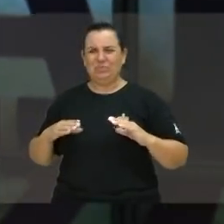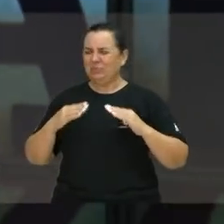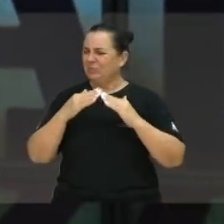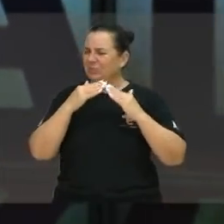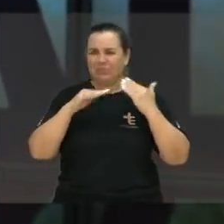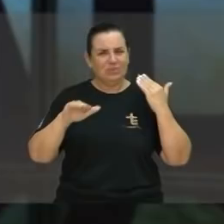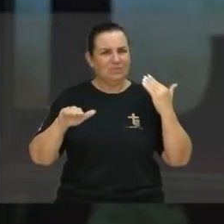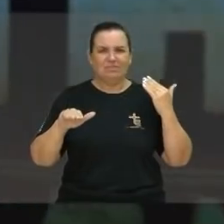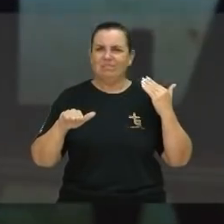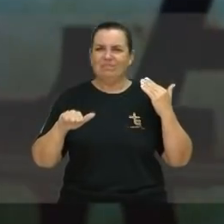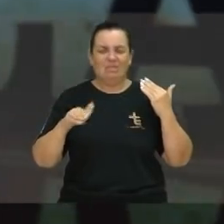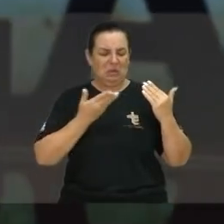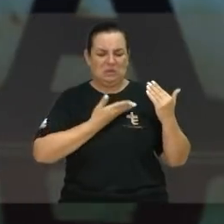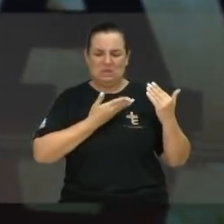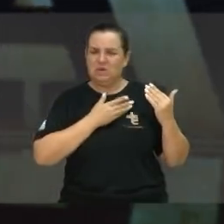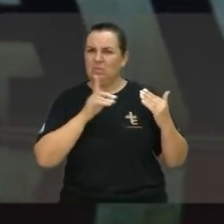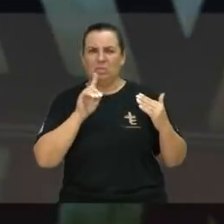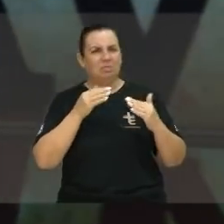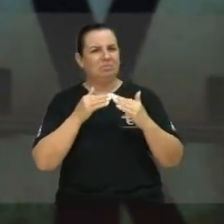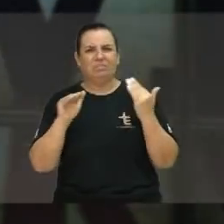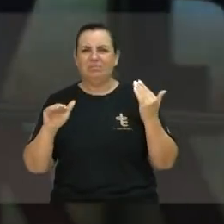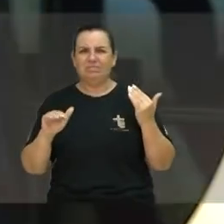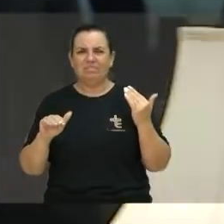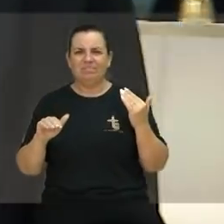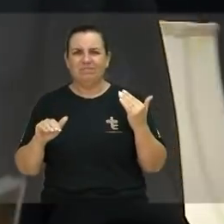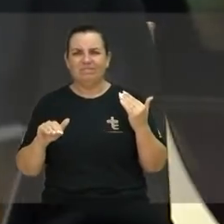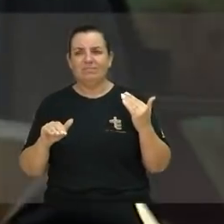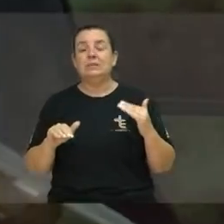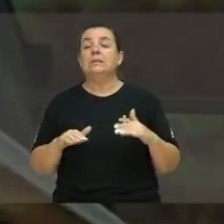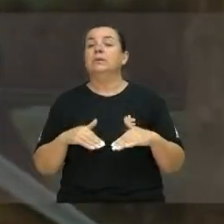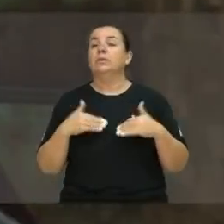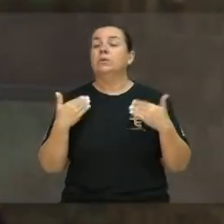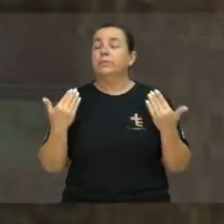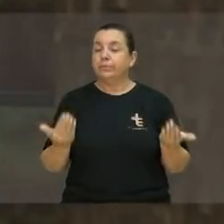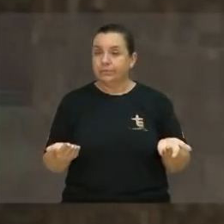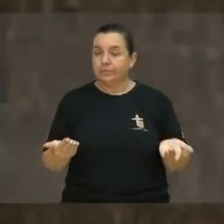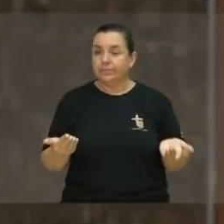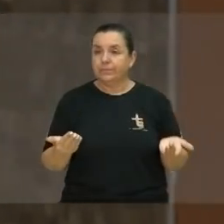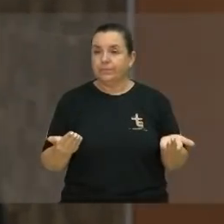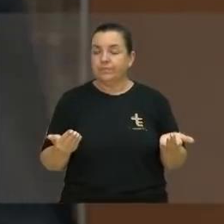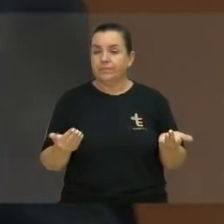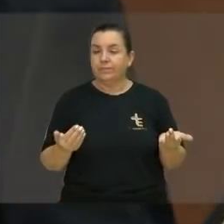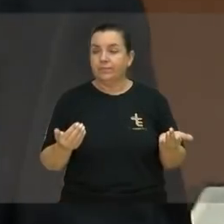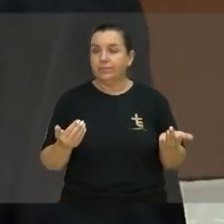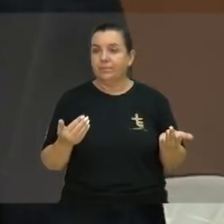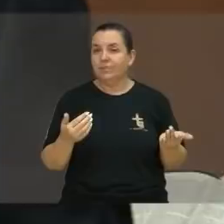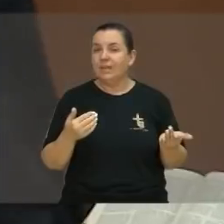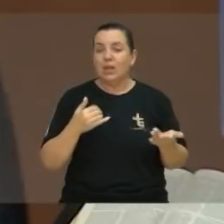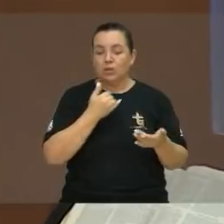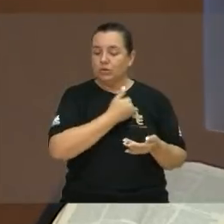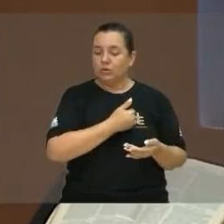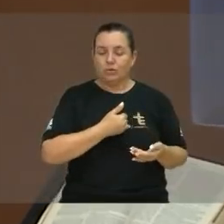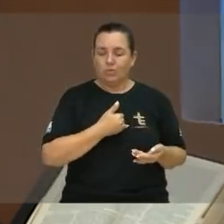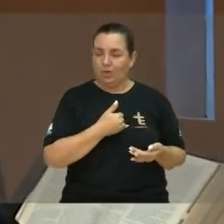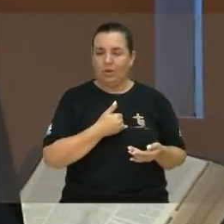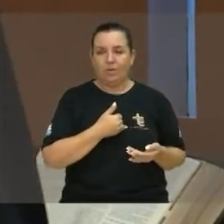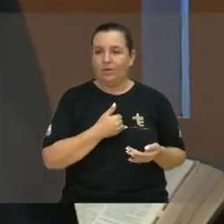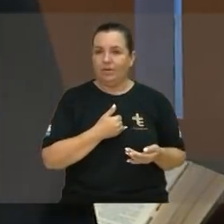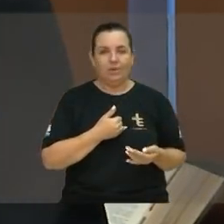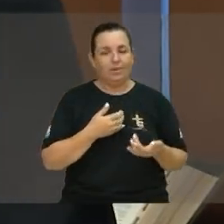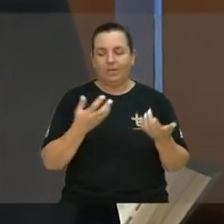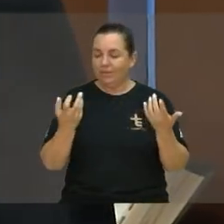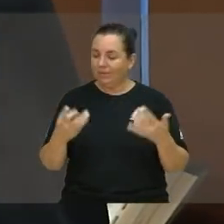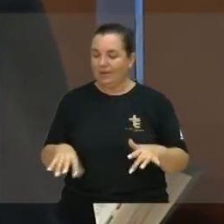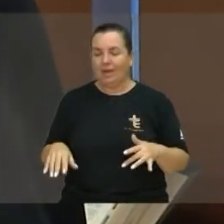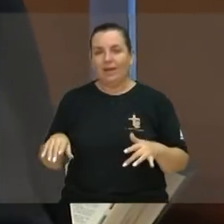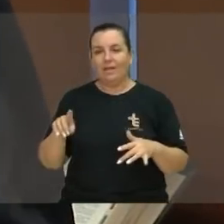a característica do discípulo ou seja não pretende o evangelista que